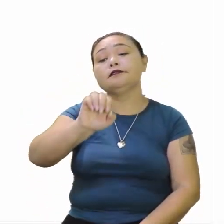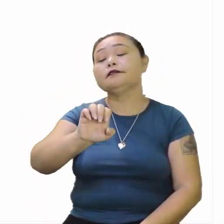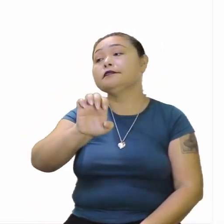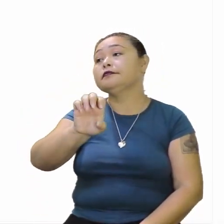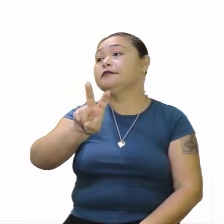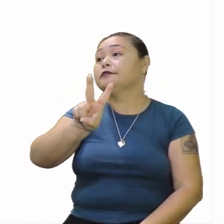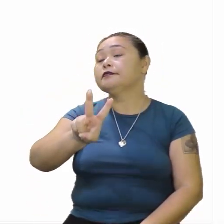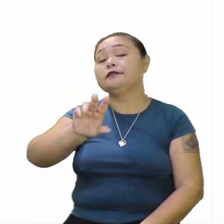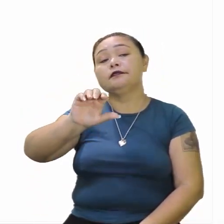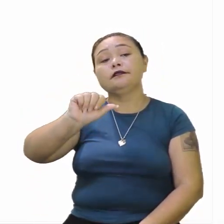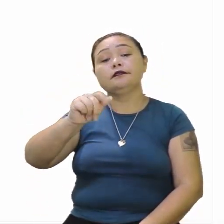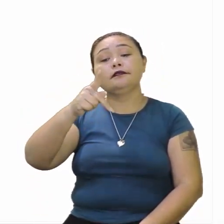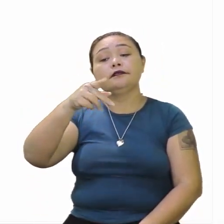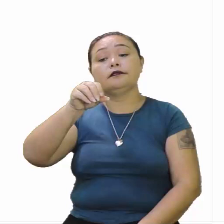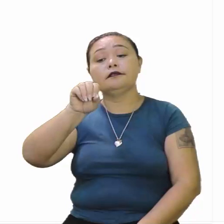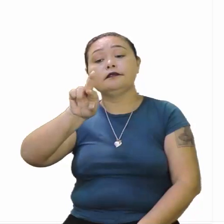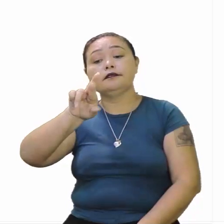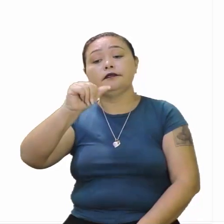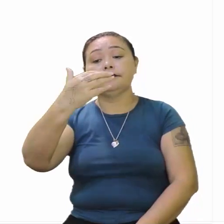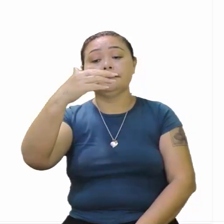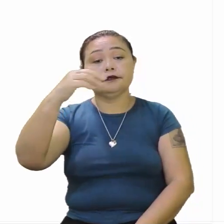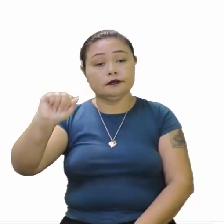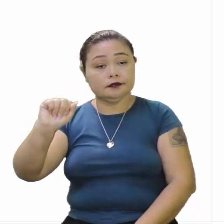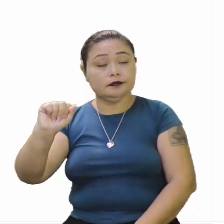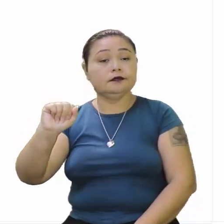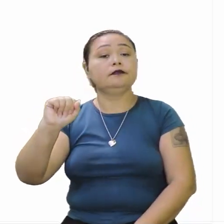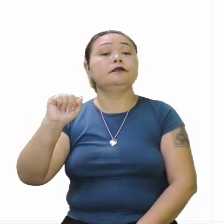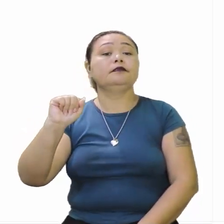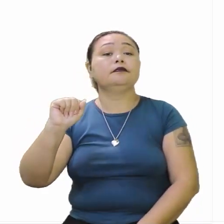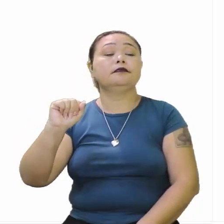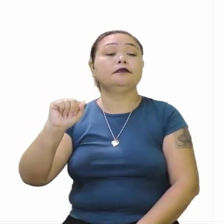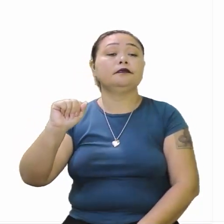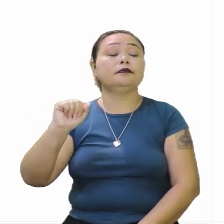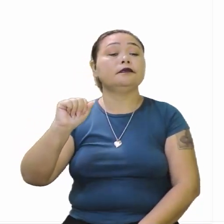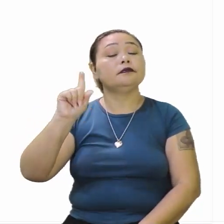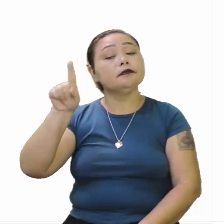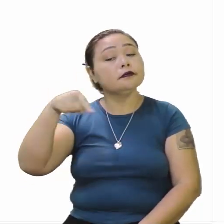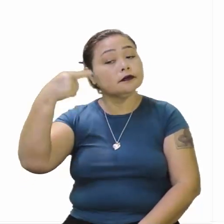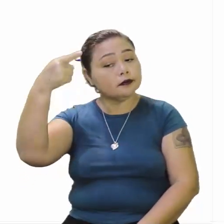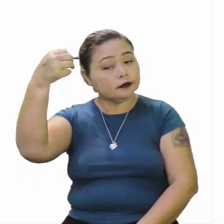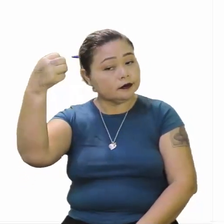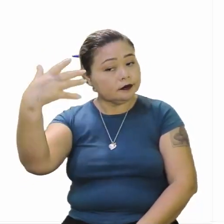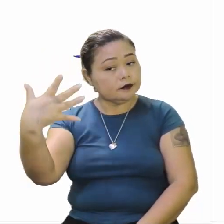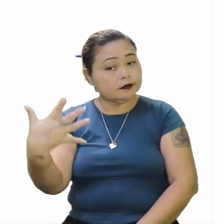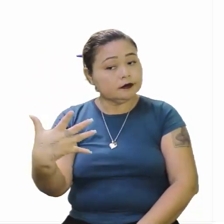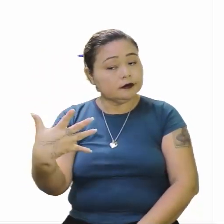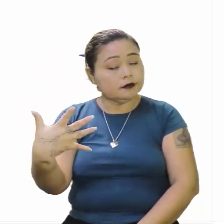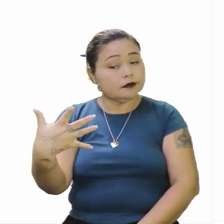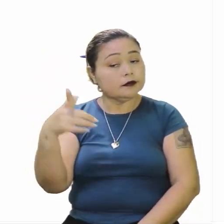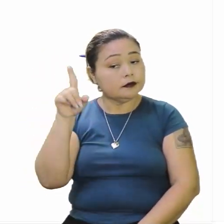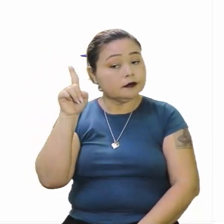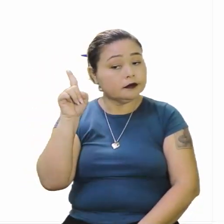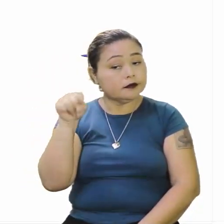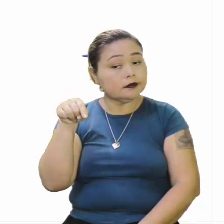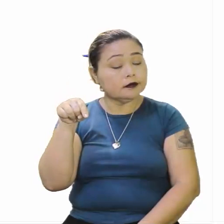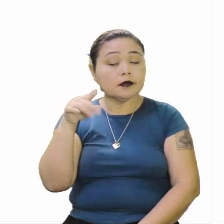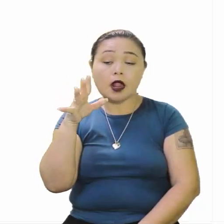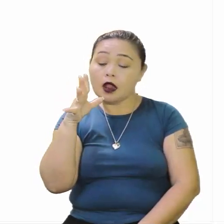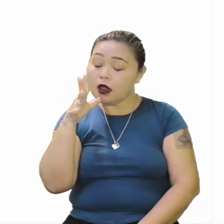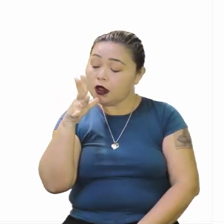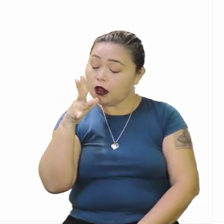evaporação, né? Então, nós já citei para vocês que é uma vaporização